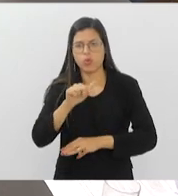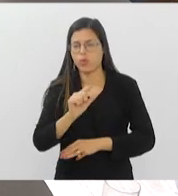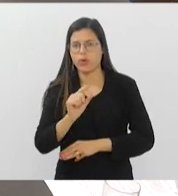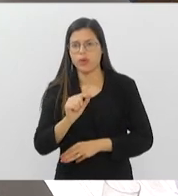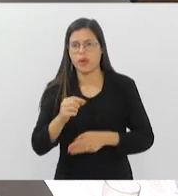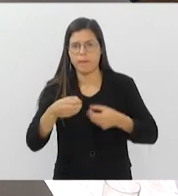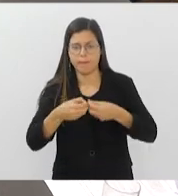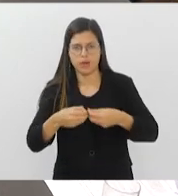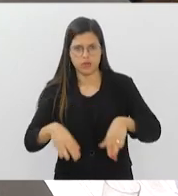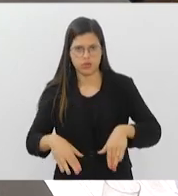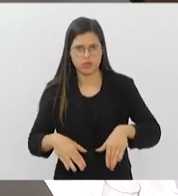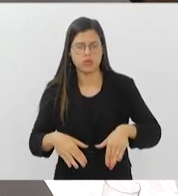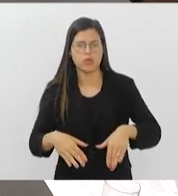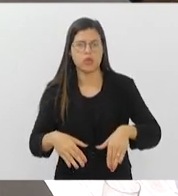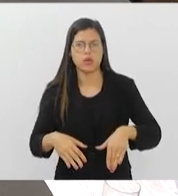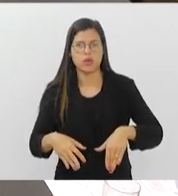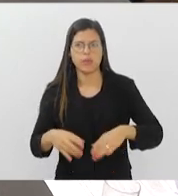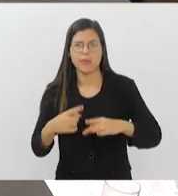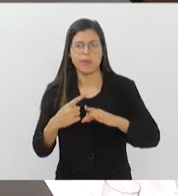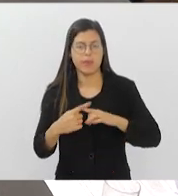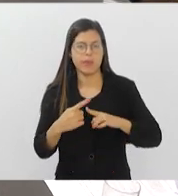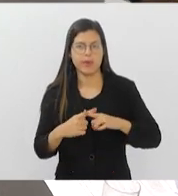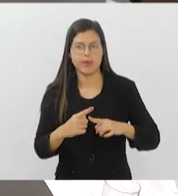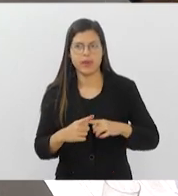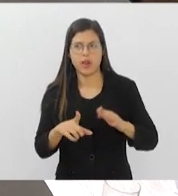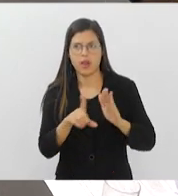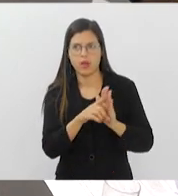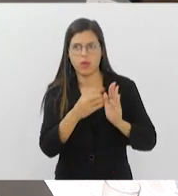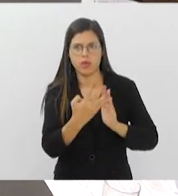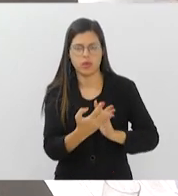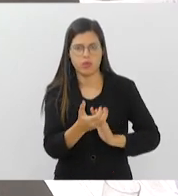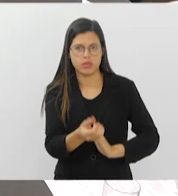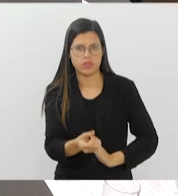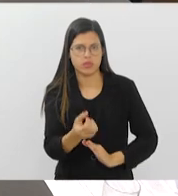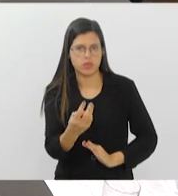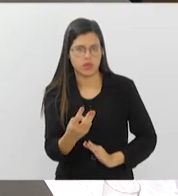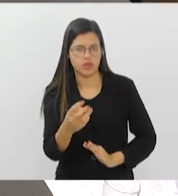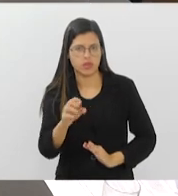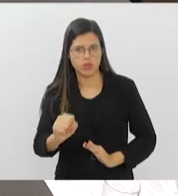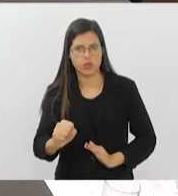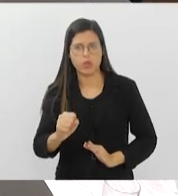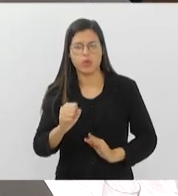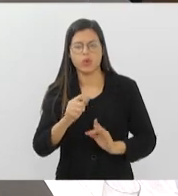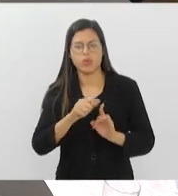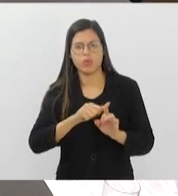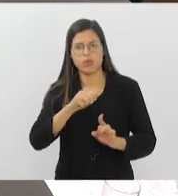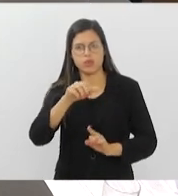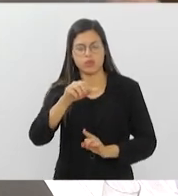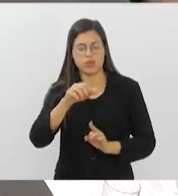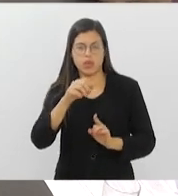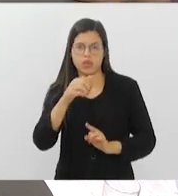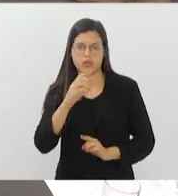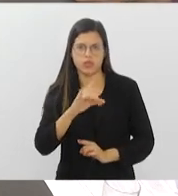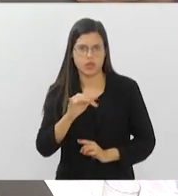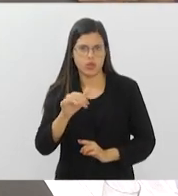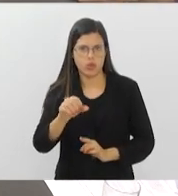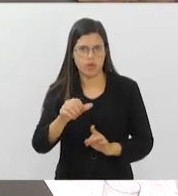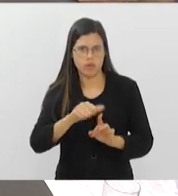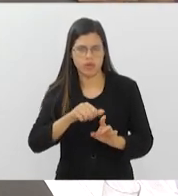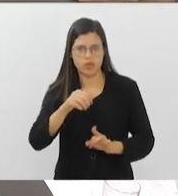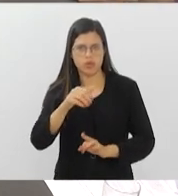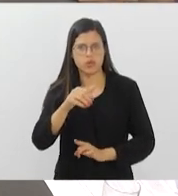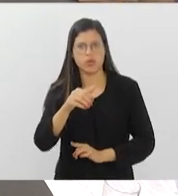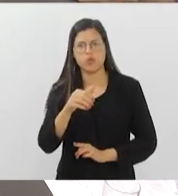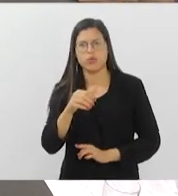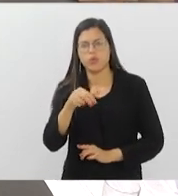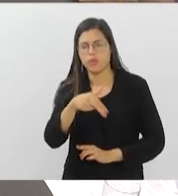prejudicabilidade, Carlinhos BNH, em razão da lei 4.638, de 9 de novembro de 2005. Esse é o parecer,